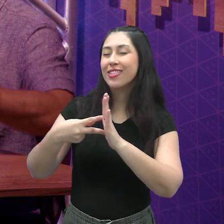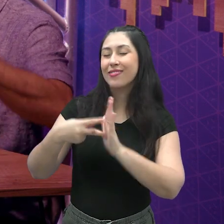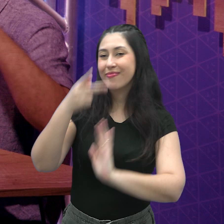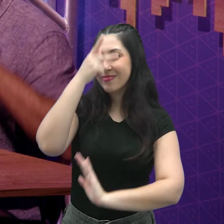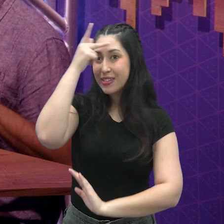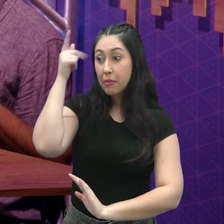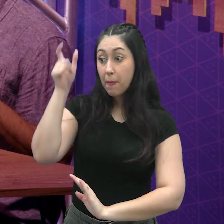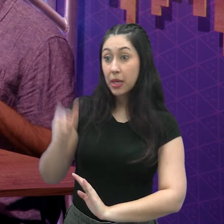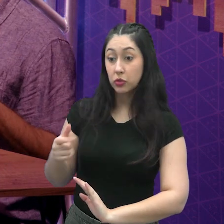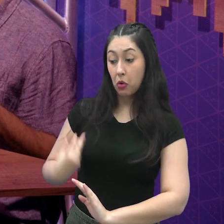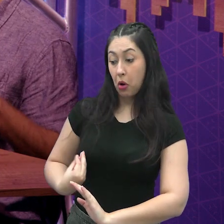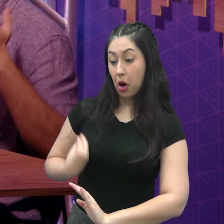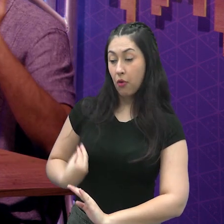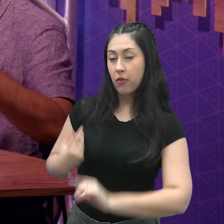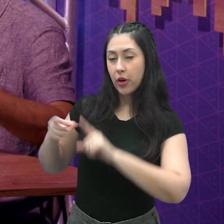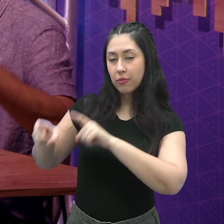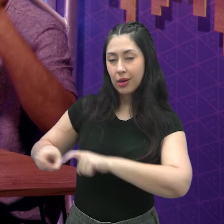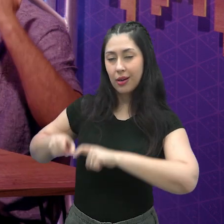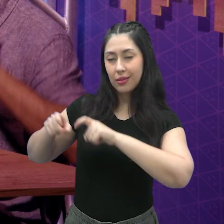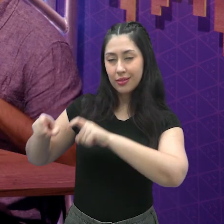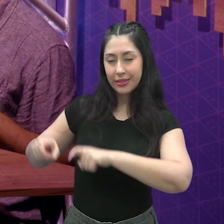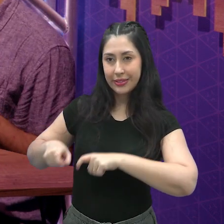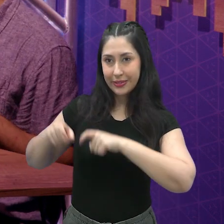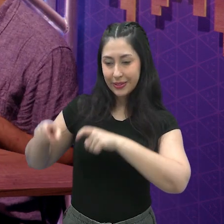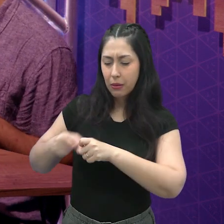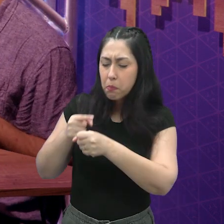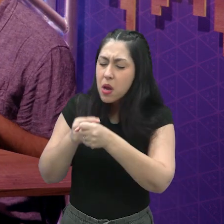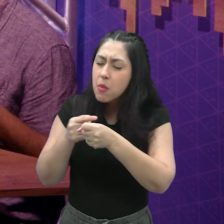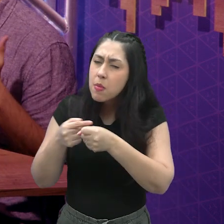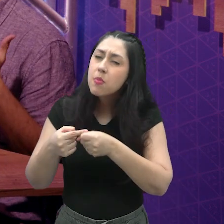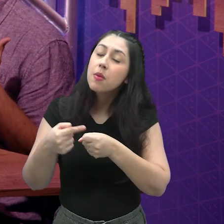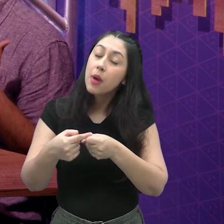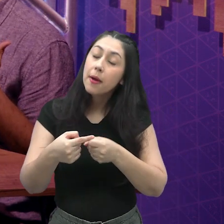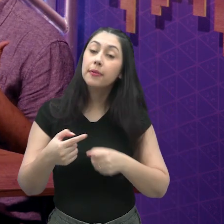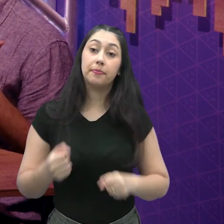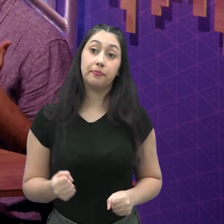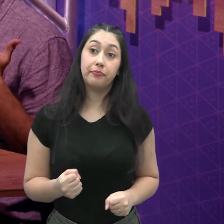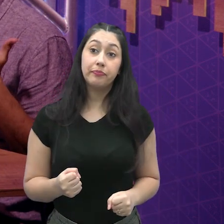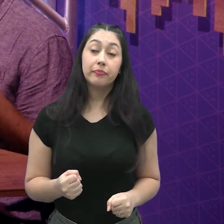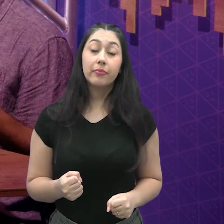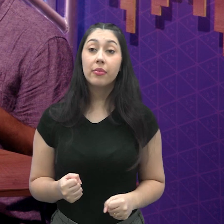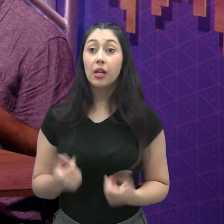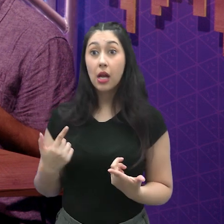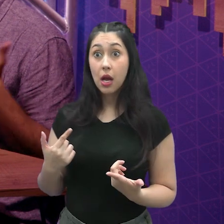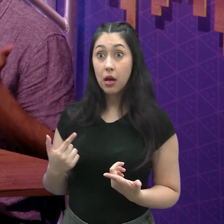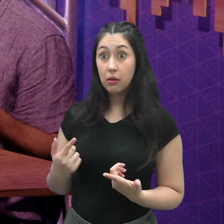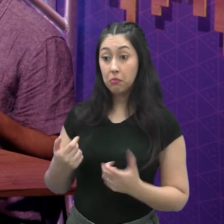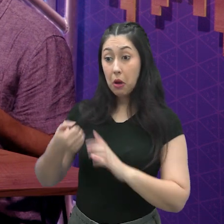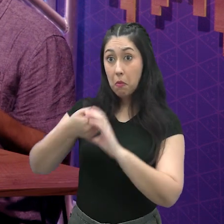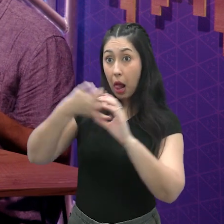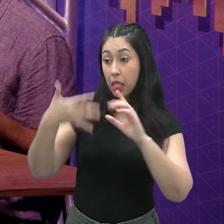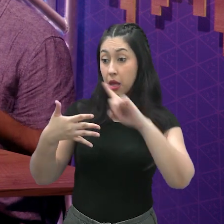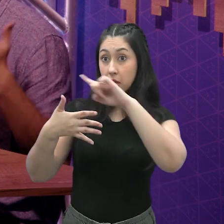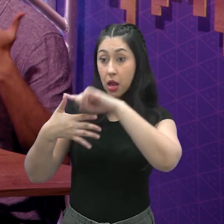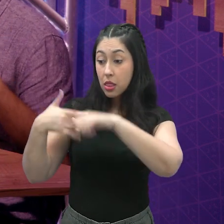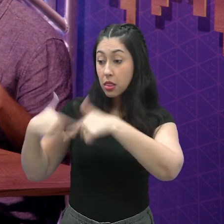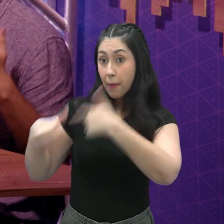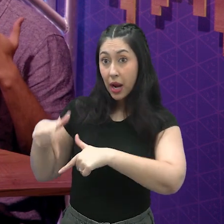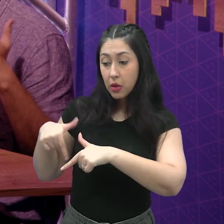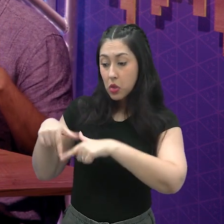significado da pessoa do campo, de uma cultura do interior, né? Ligação com a terra e trabalho